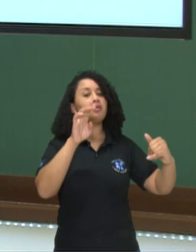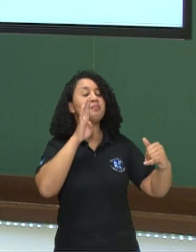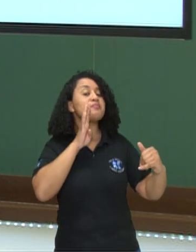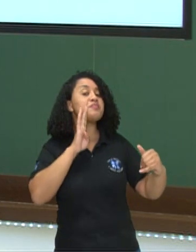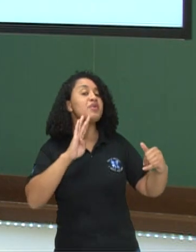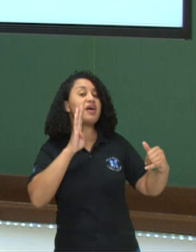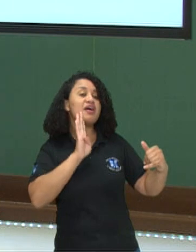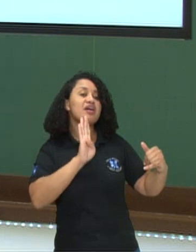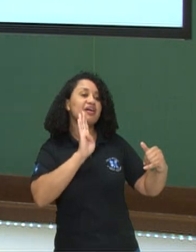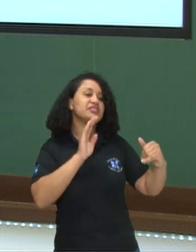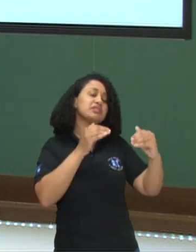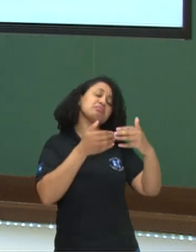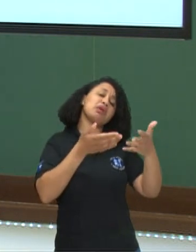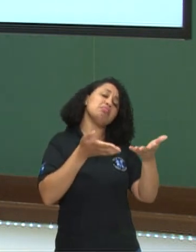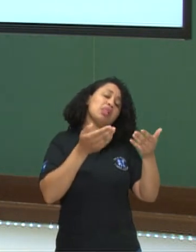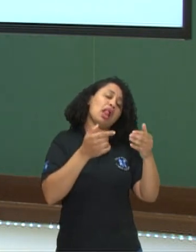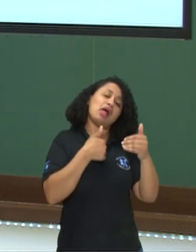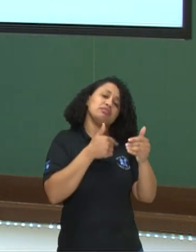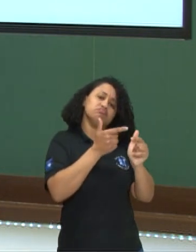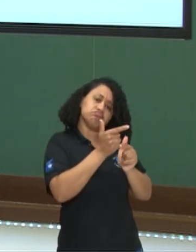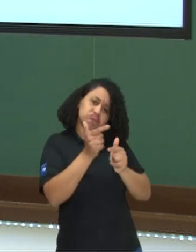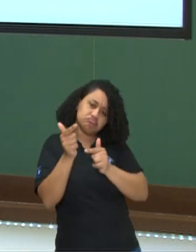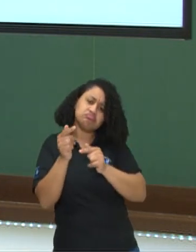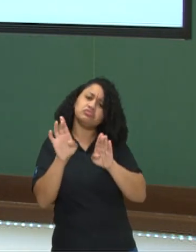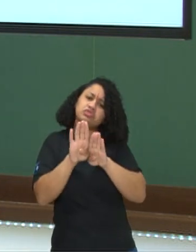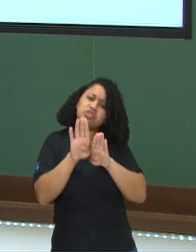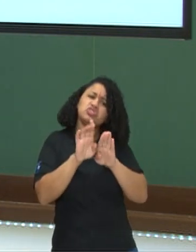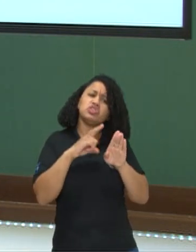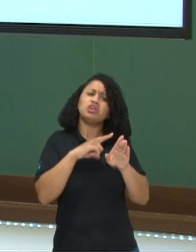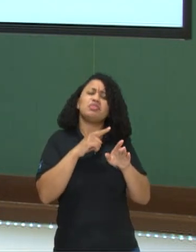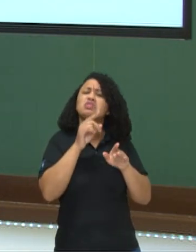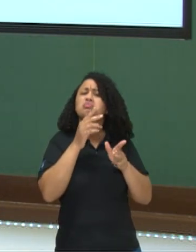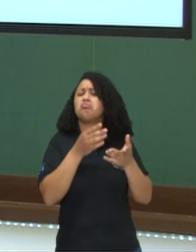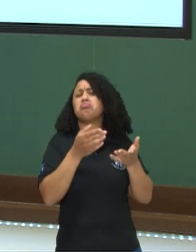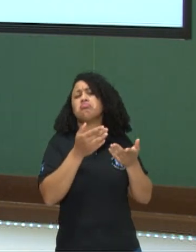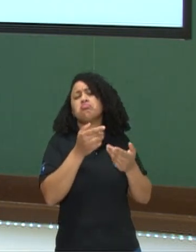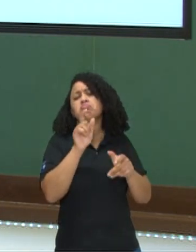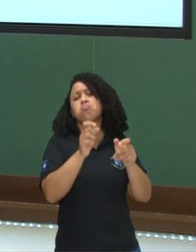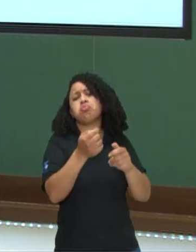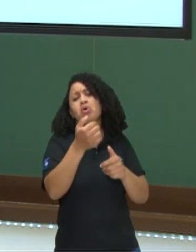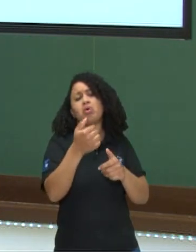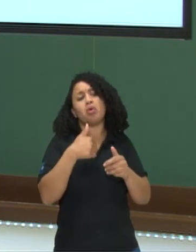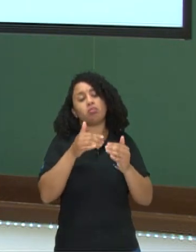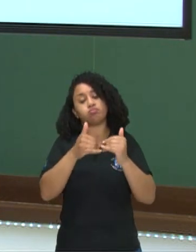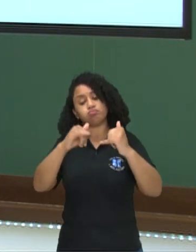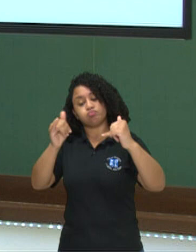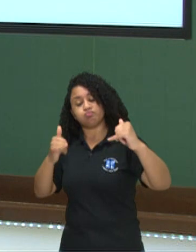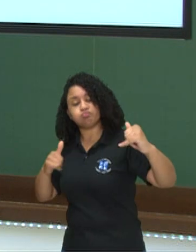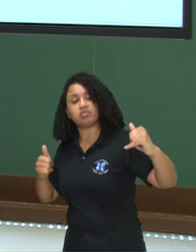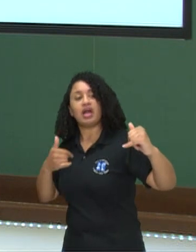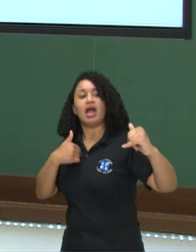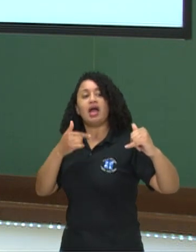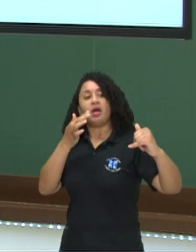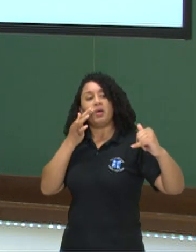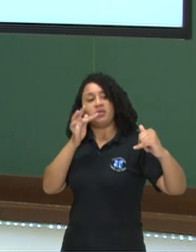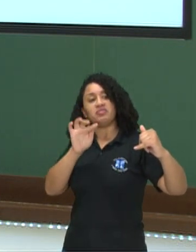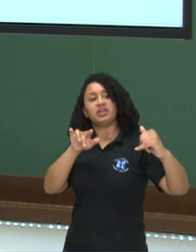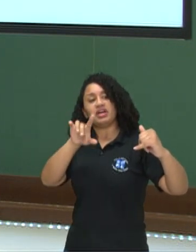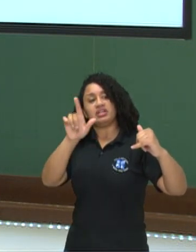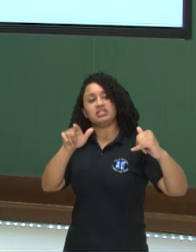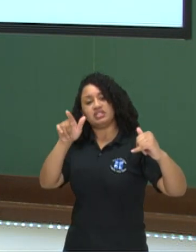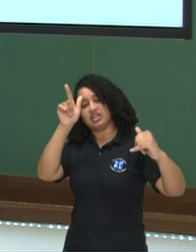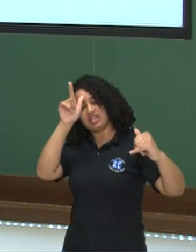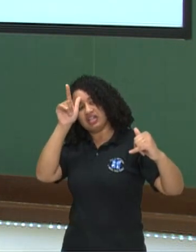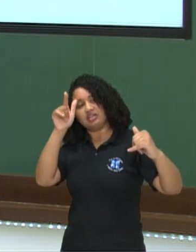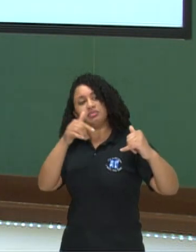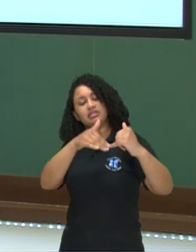fortificações mais leves. Eram linhas de trincheiras também, mas não tão reforçadas. Porque Bélgica, Luxemburgo e